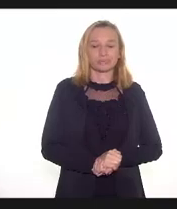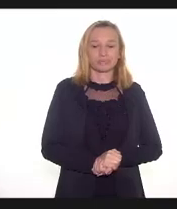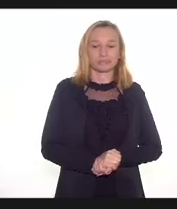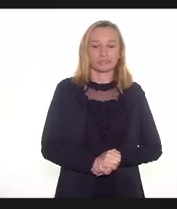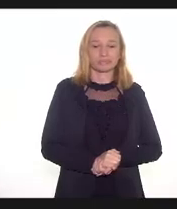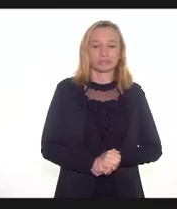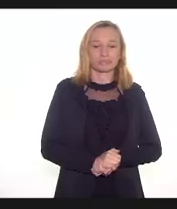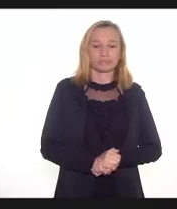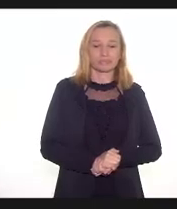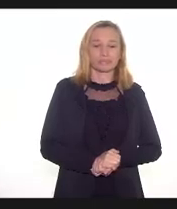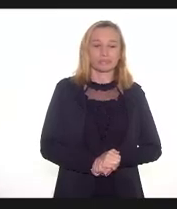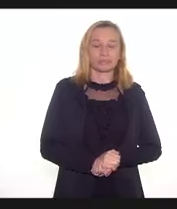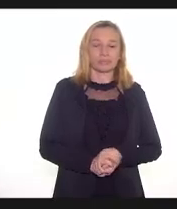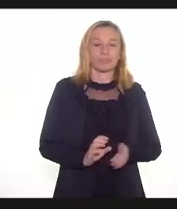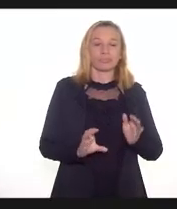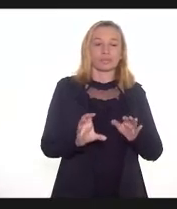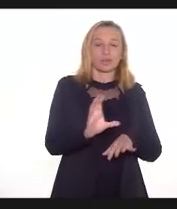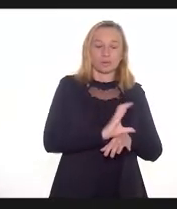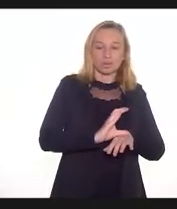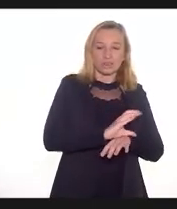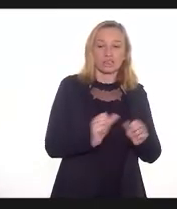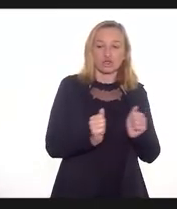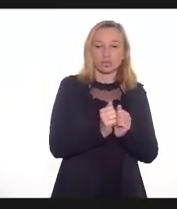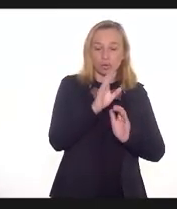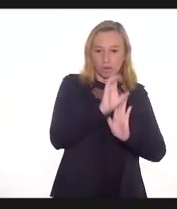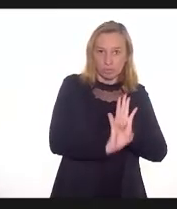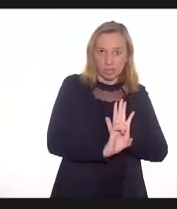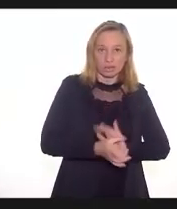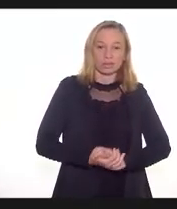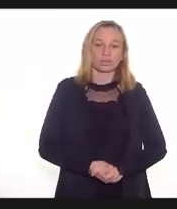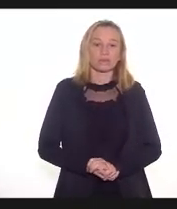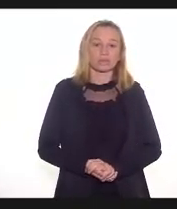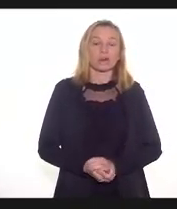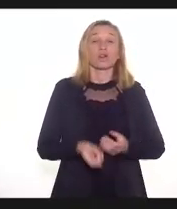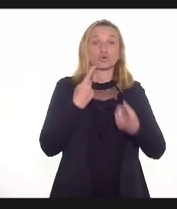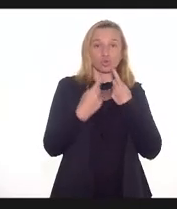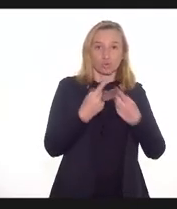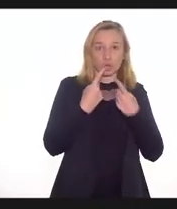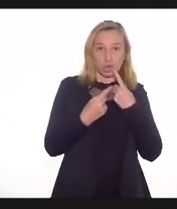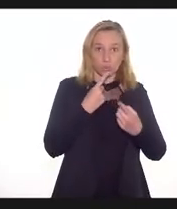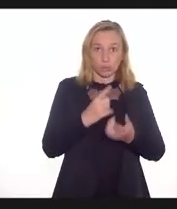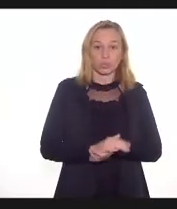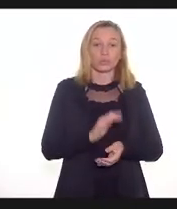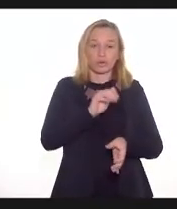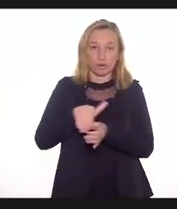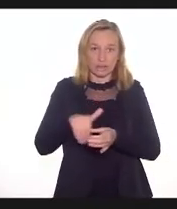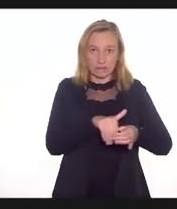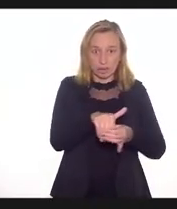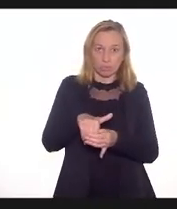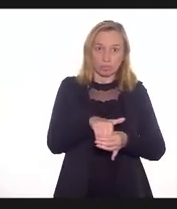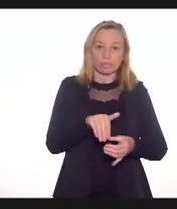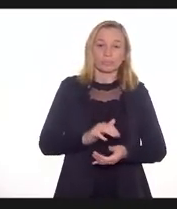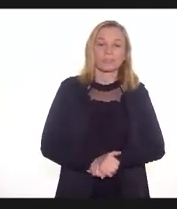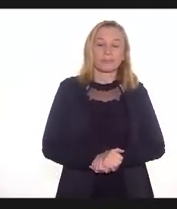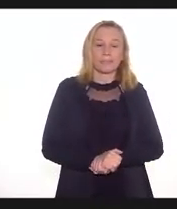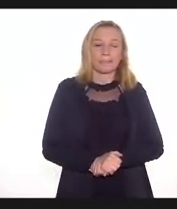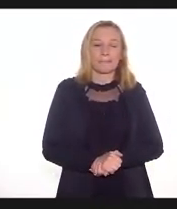o parecer pela constitucionalidade com emendas em discussão, em votação,